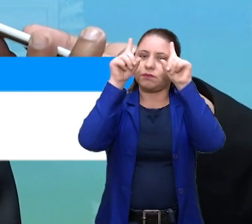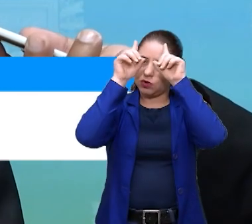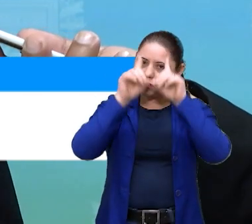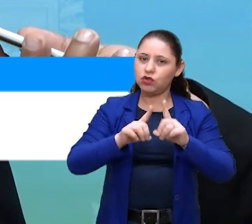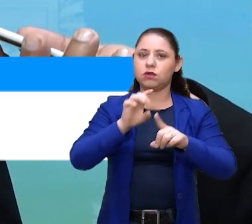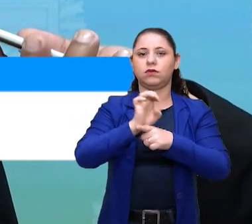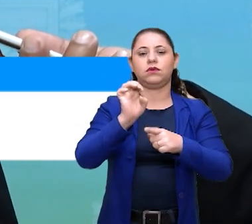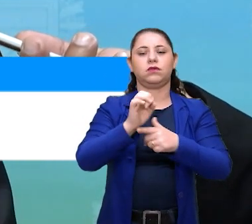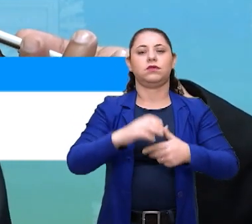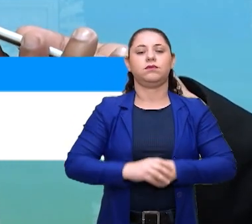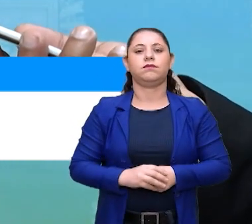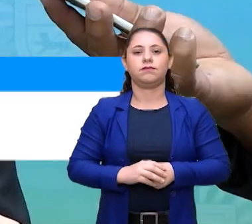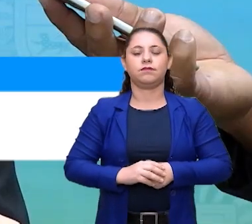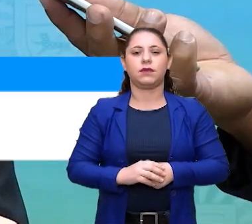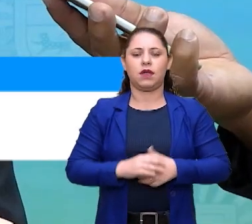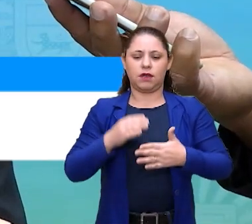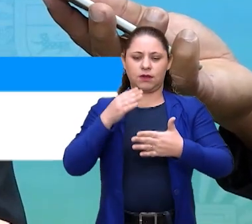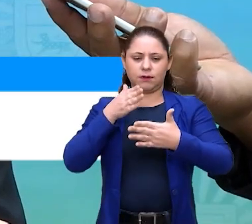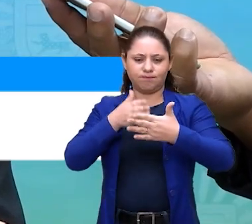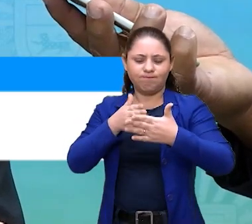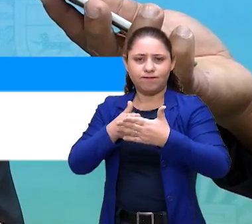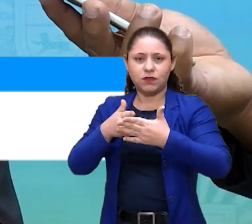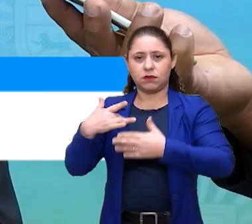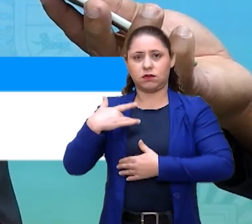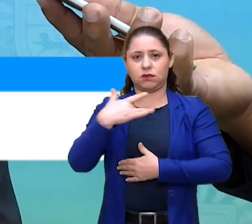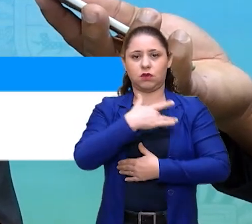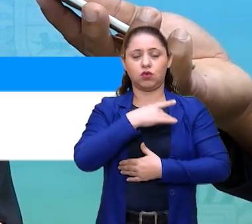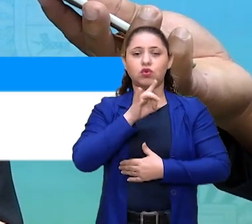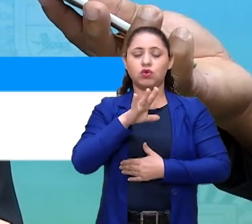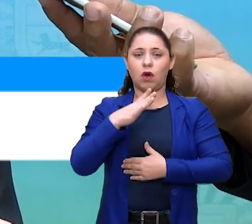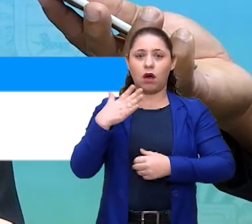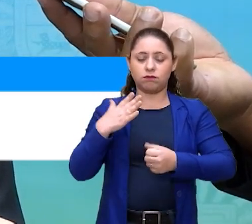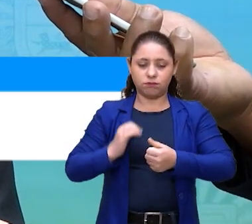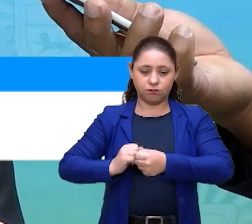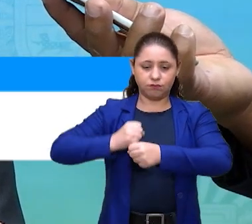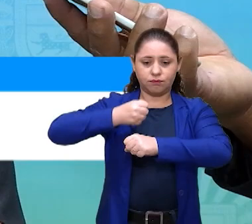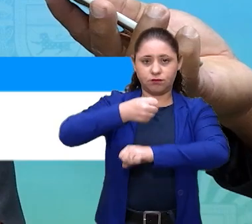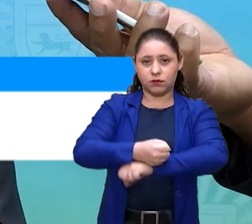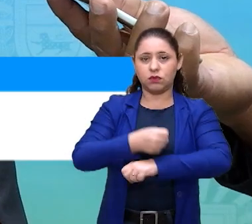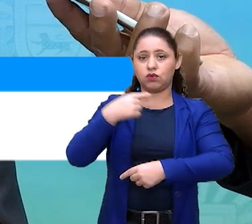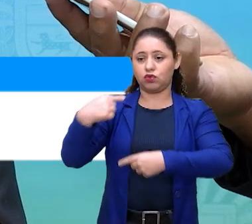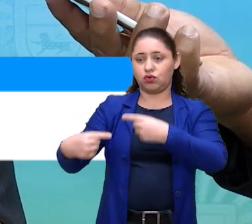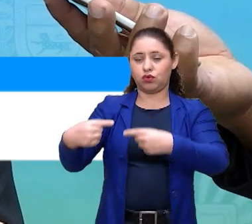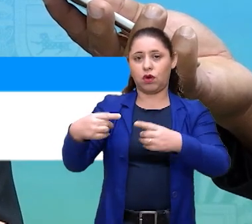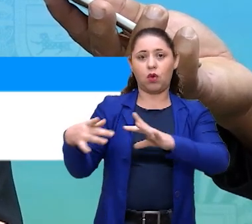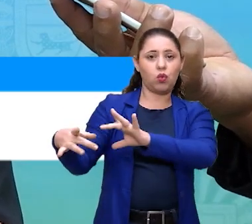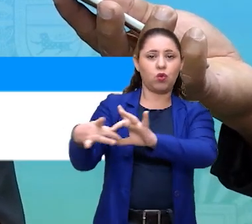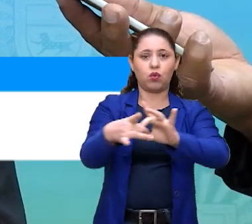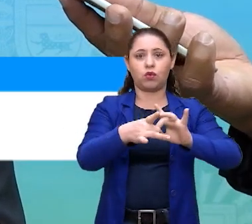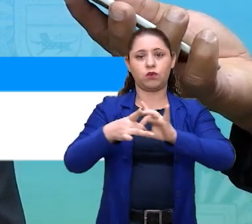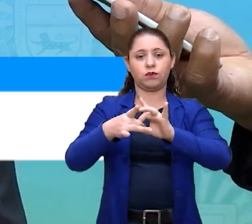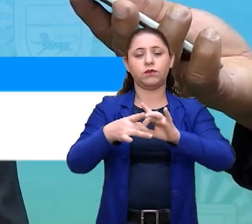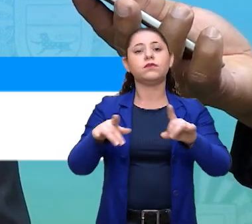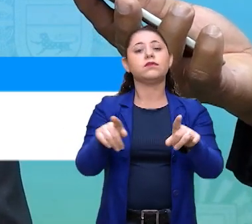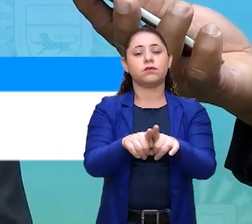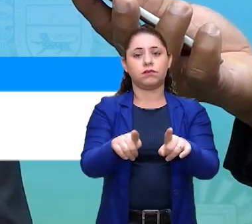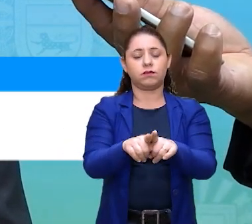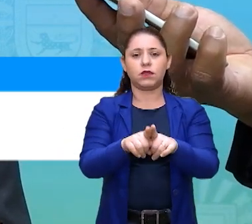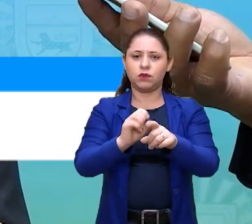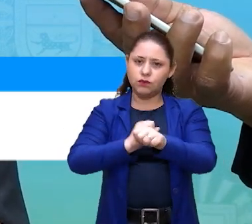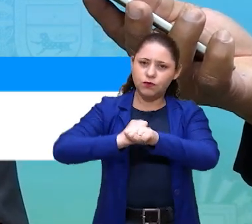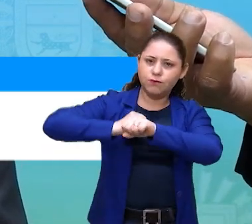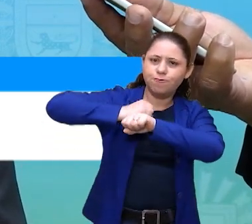trabalho e um trabalho digno no estado. São desafios diários da saúde que só é possível enfrentamento com diálogo, com a união